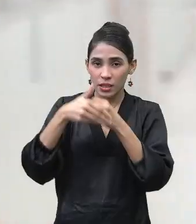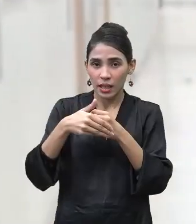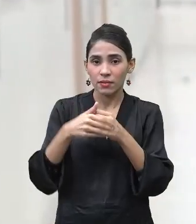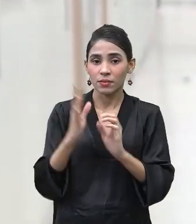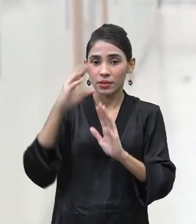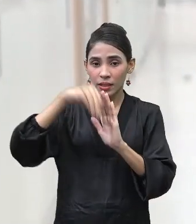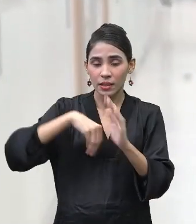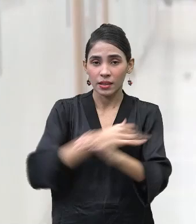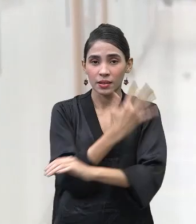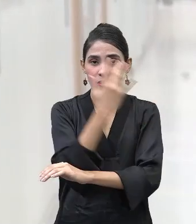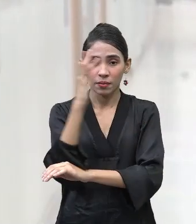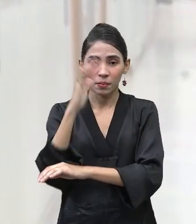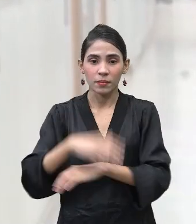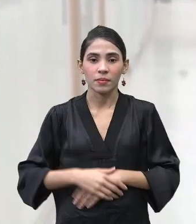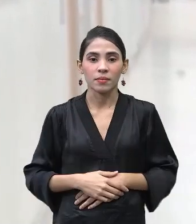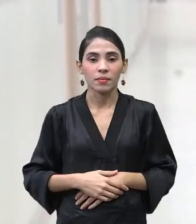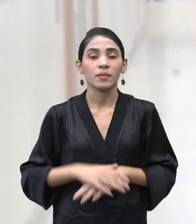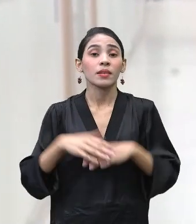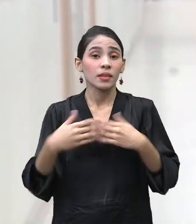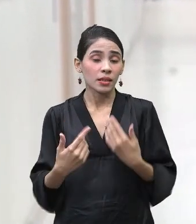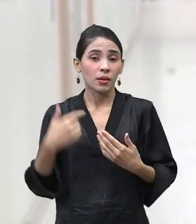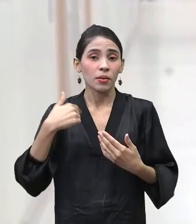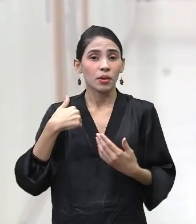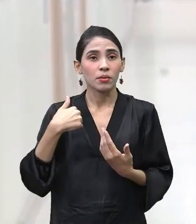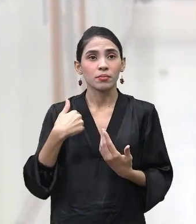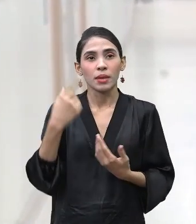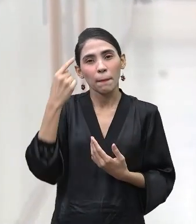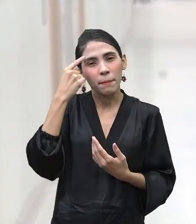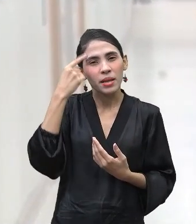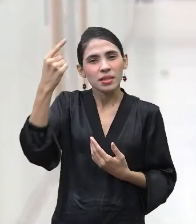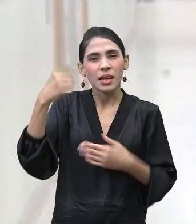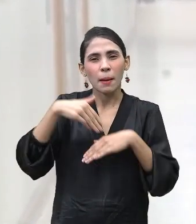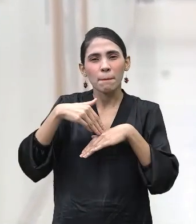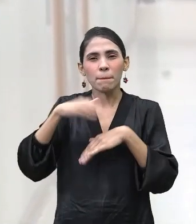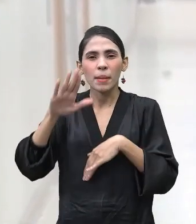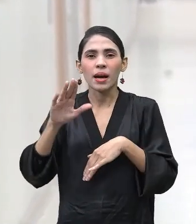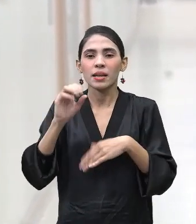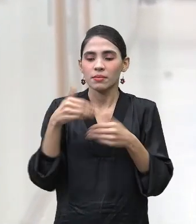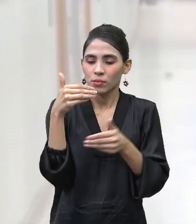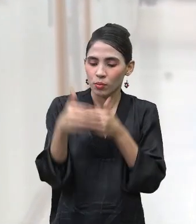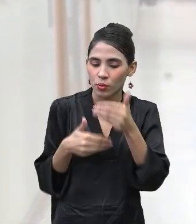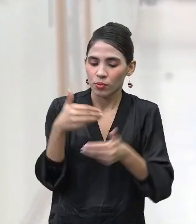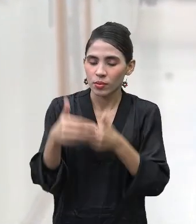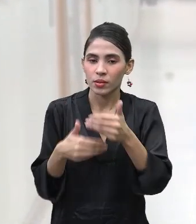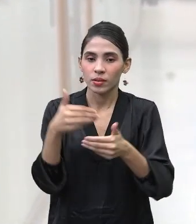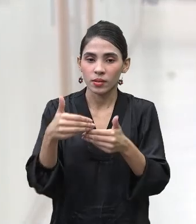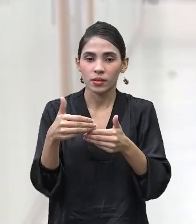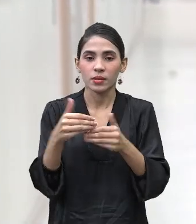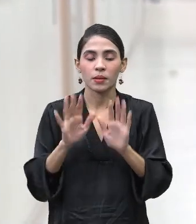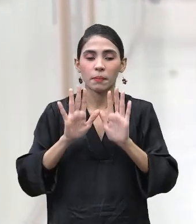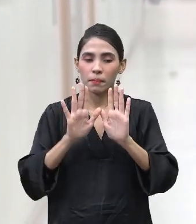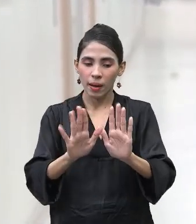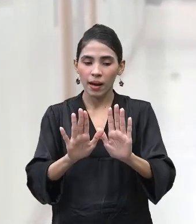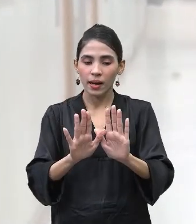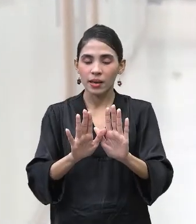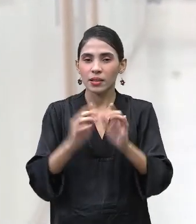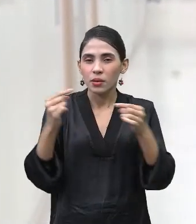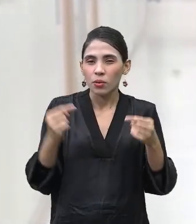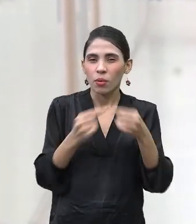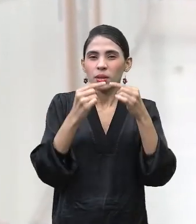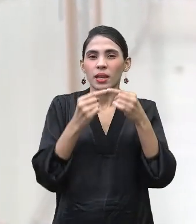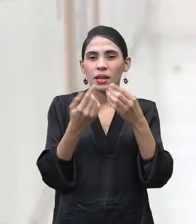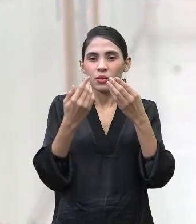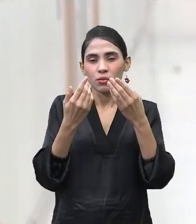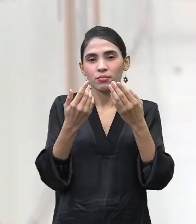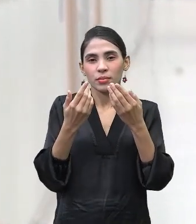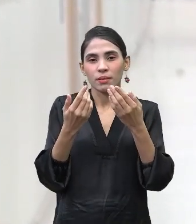encontram. Do desenvolvimento sustentável é pensar um pouquinho mais num progresso, no desenvolvimento, mas combinado em harmonia